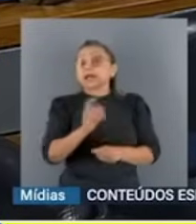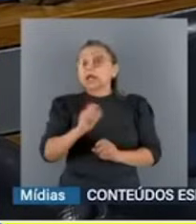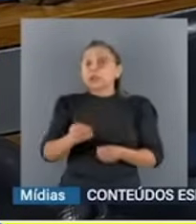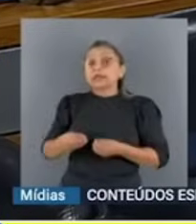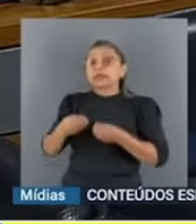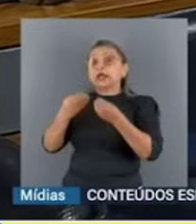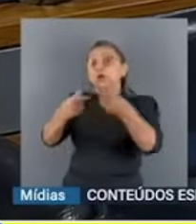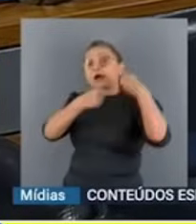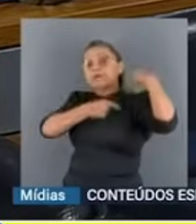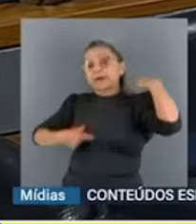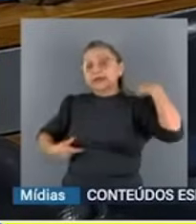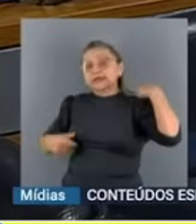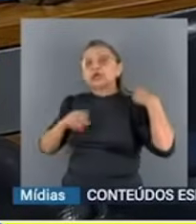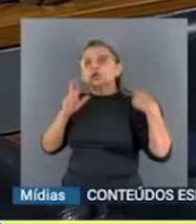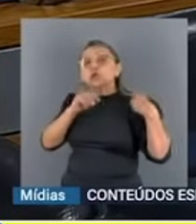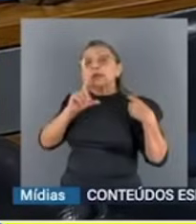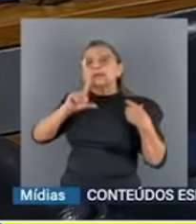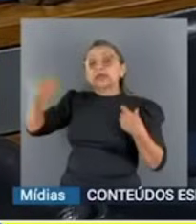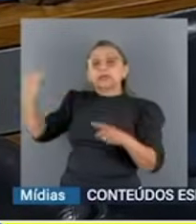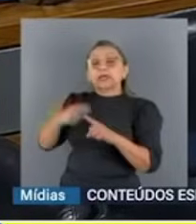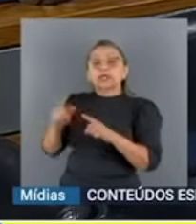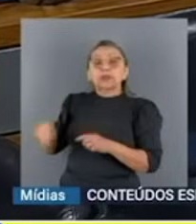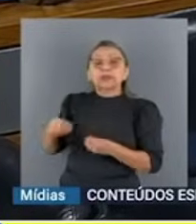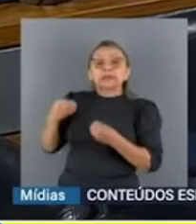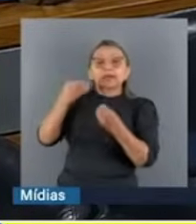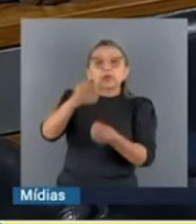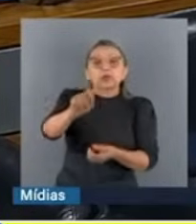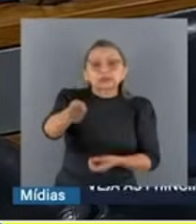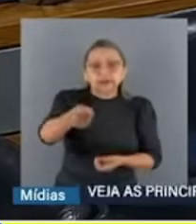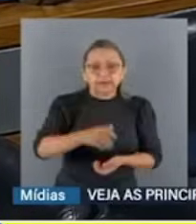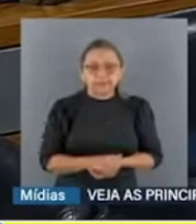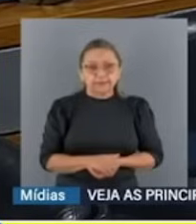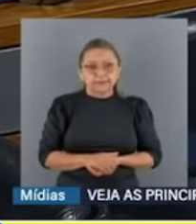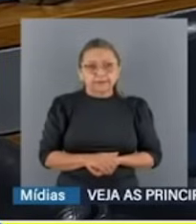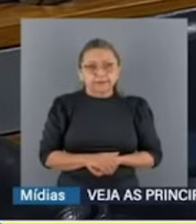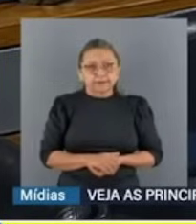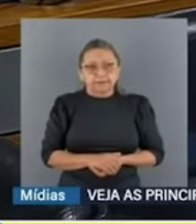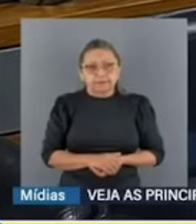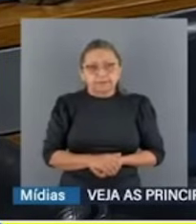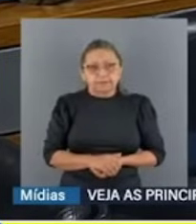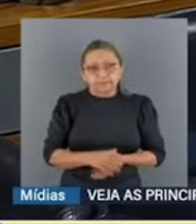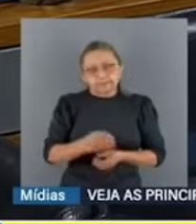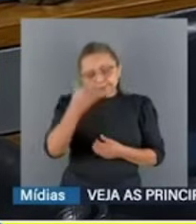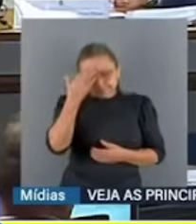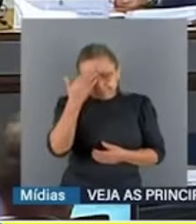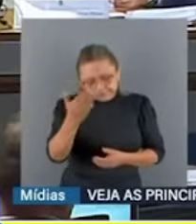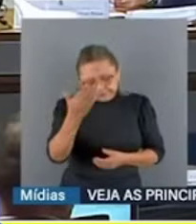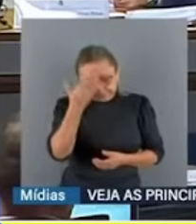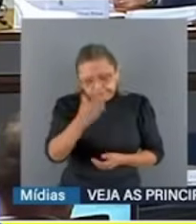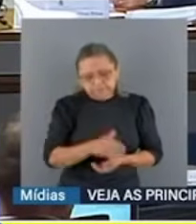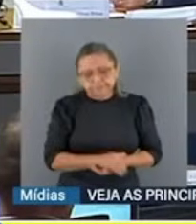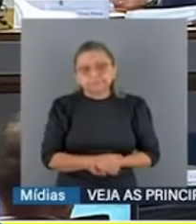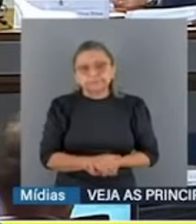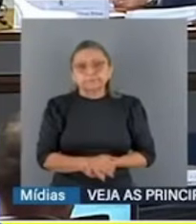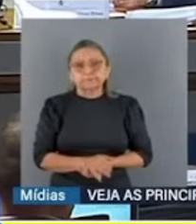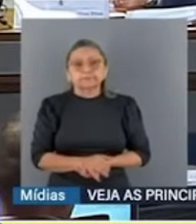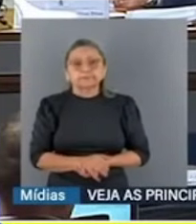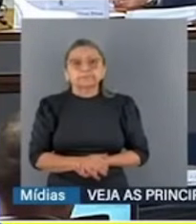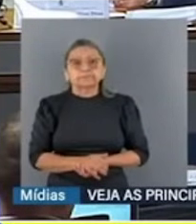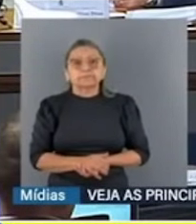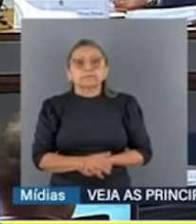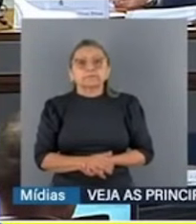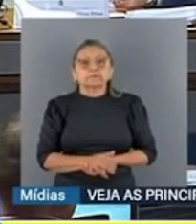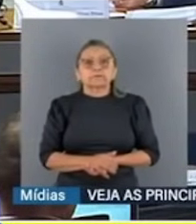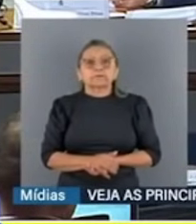quem nunca saiu, quem não entregou a chave. Senadora, para concluir, por favor. Muito obrigada, senhor presidente. Senhor presidente, eu